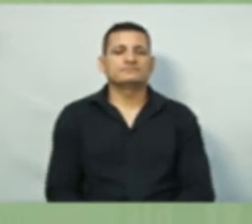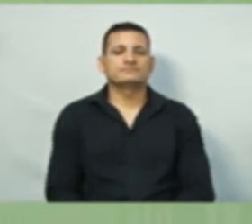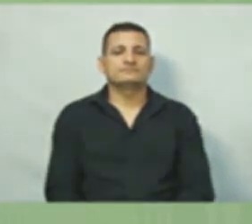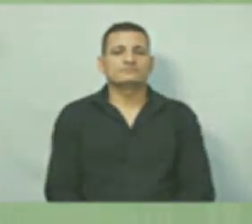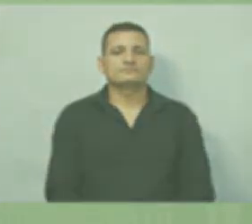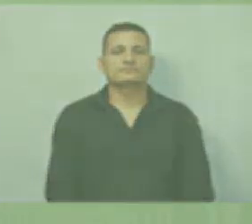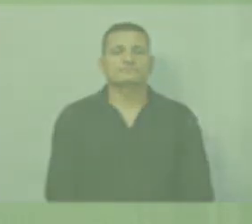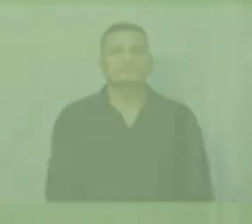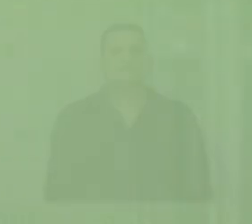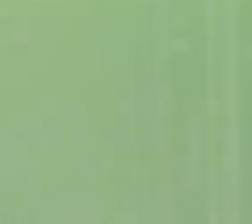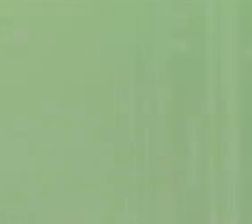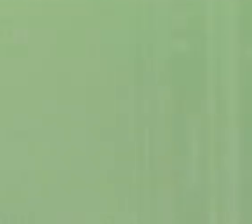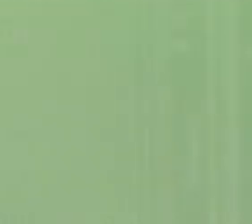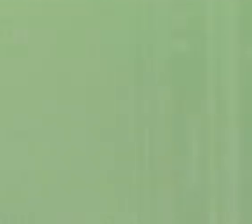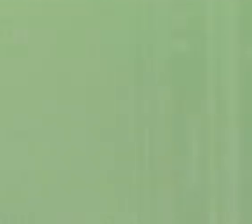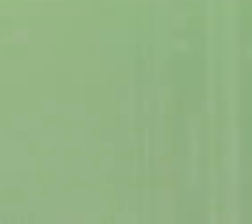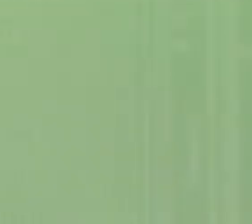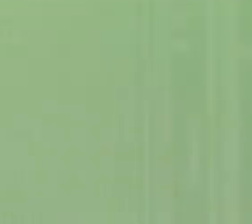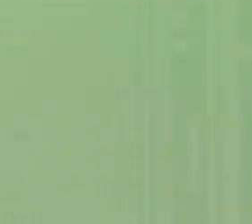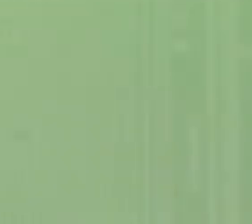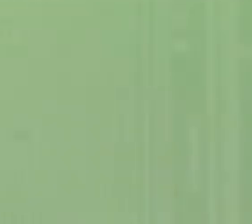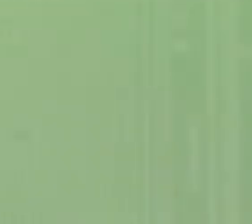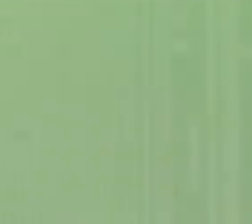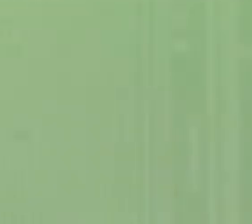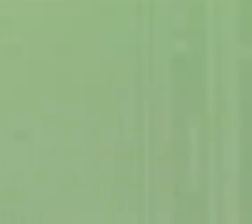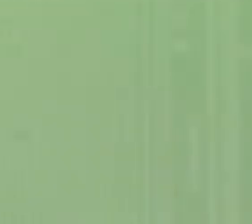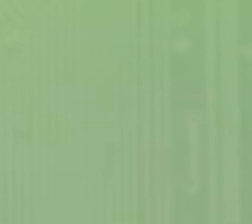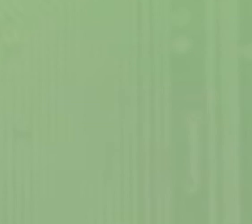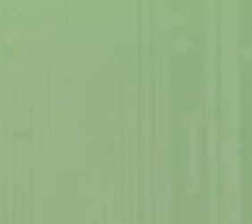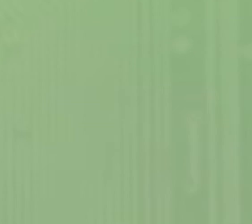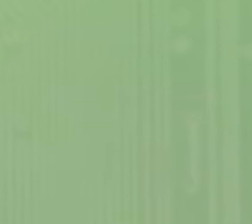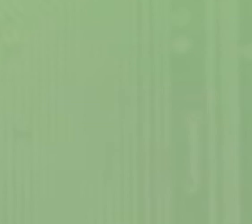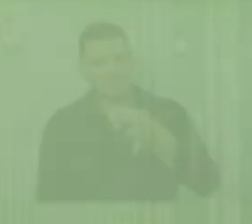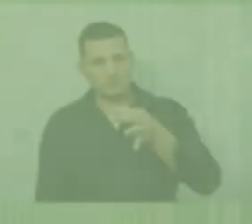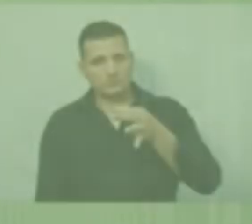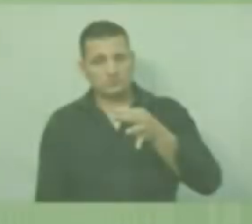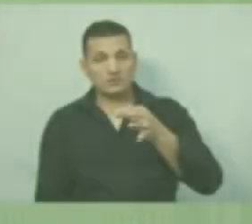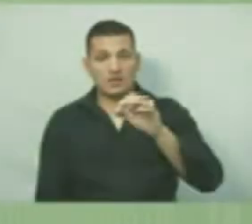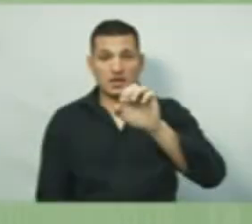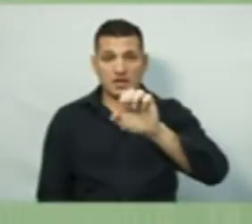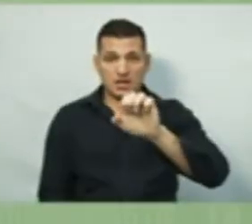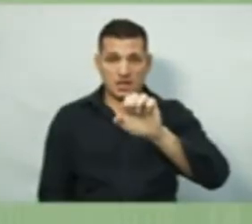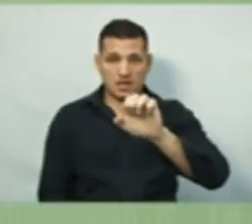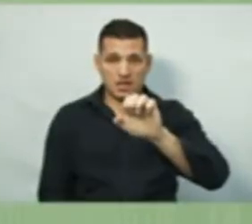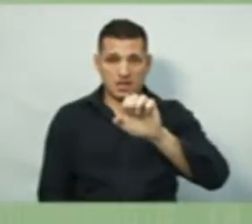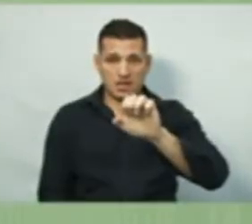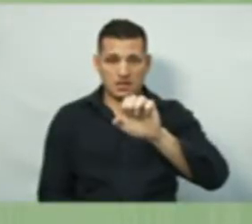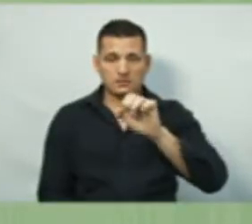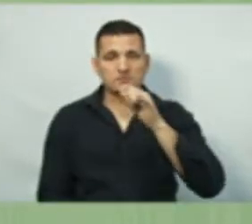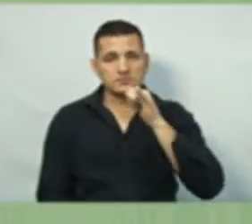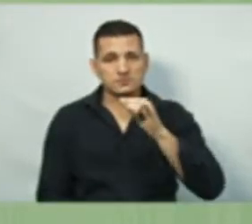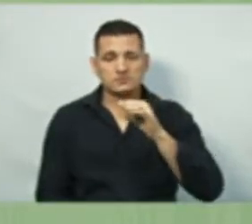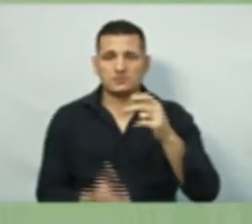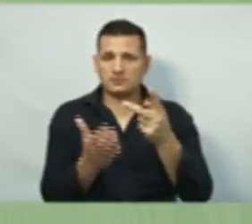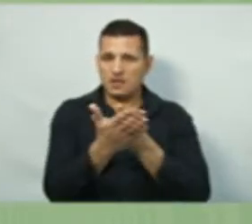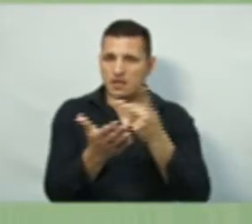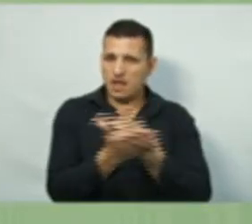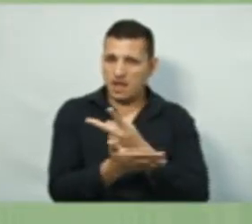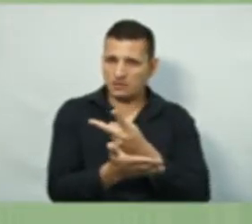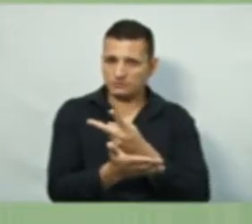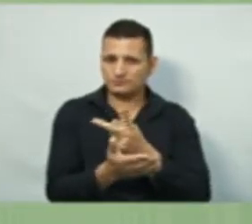com a letra C, se a afirmativa apresentada for certa, e com a letra E, se for errada. Para as